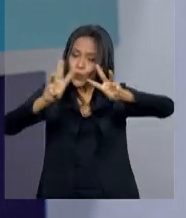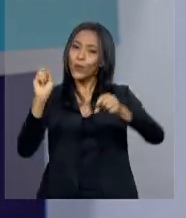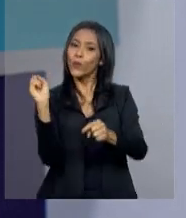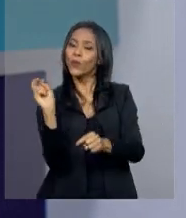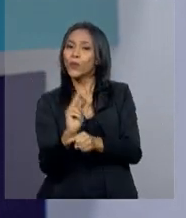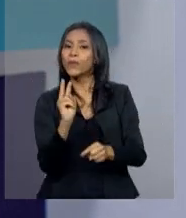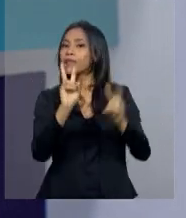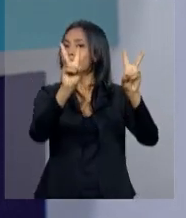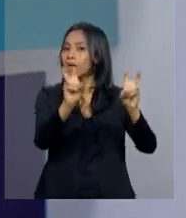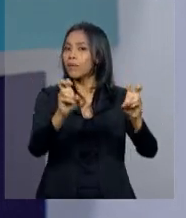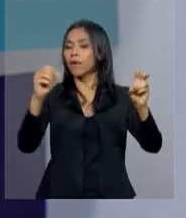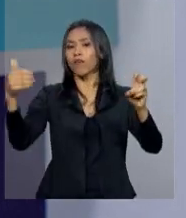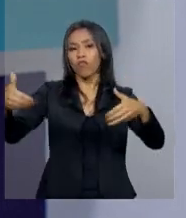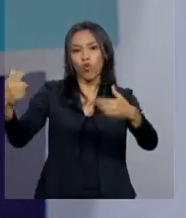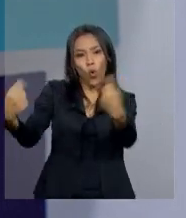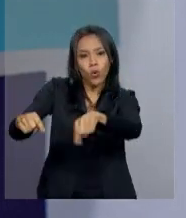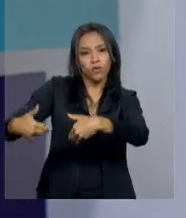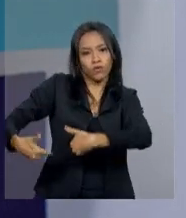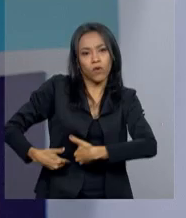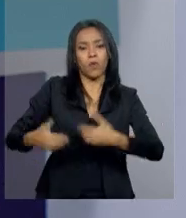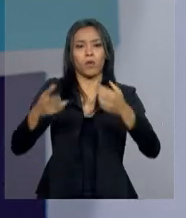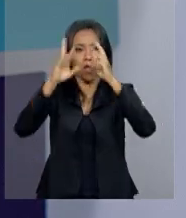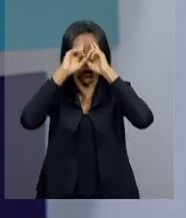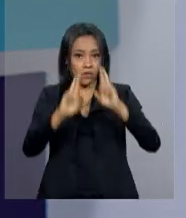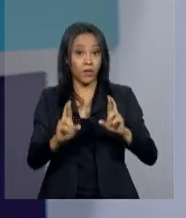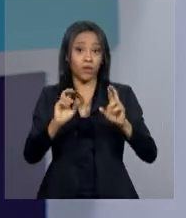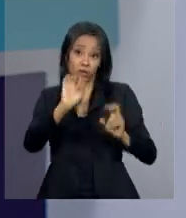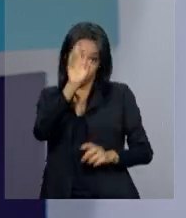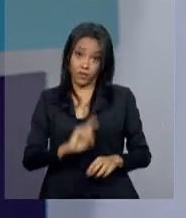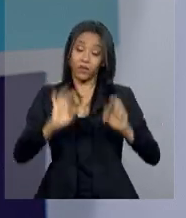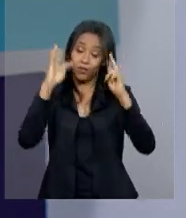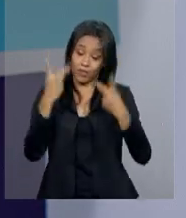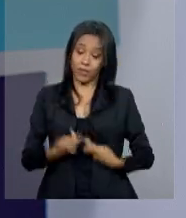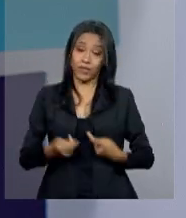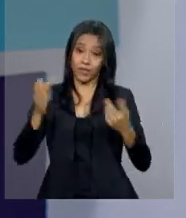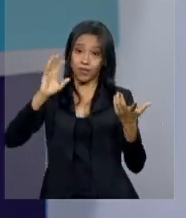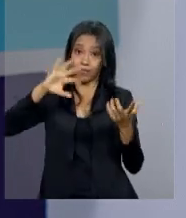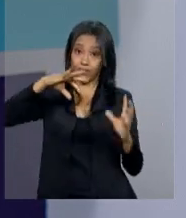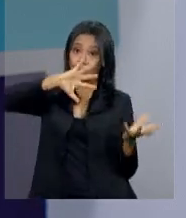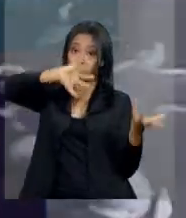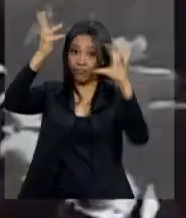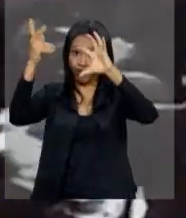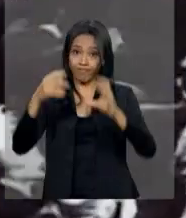temas como o combate à fome, o respeito aos direitos humanos e as mudanças climáticas.